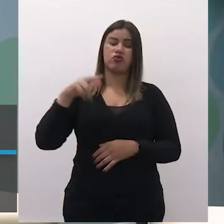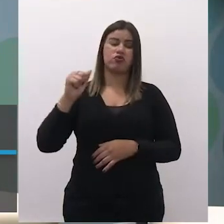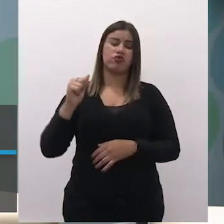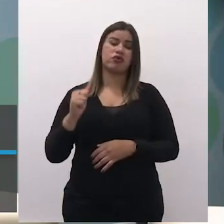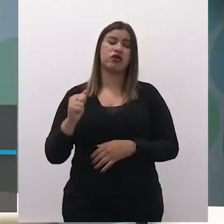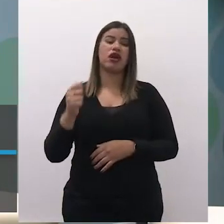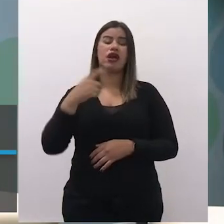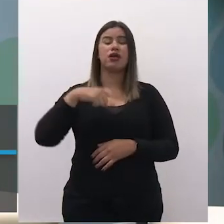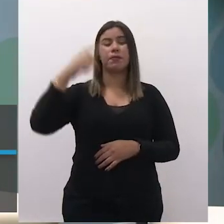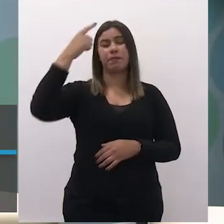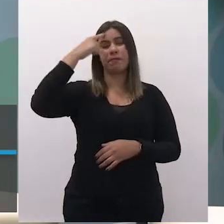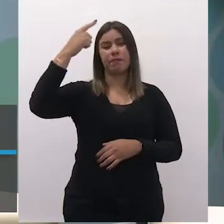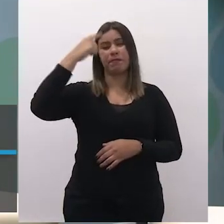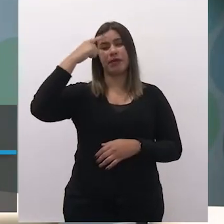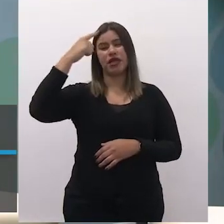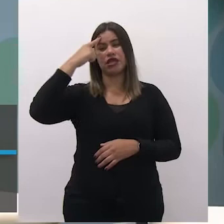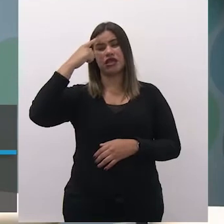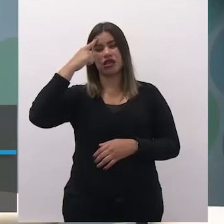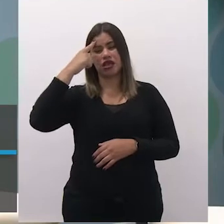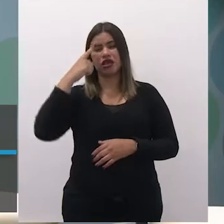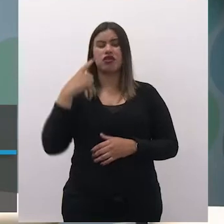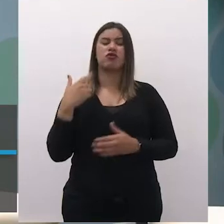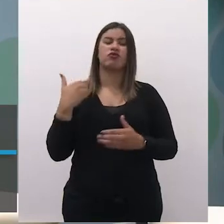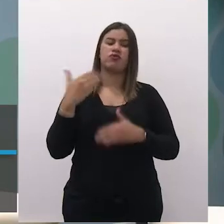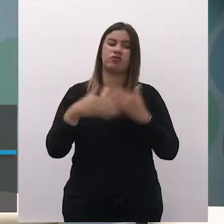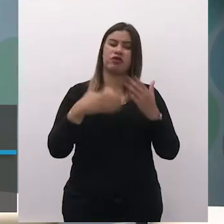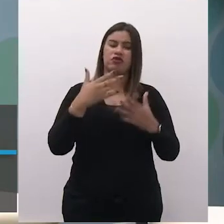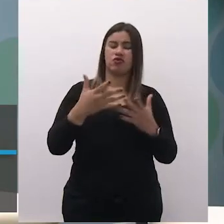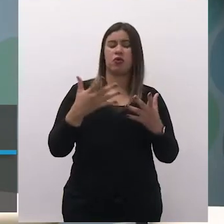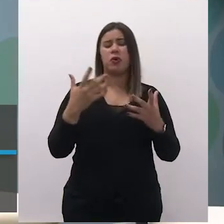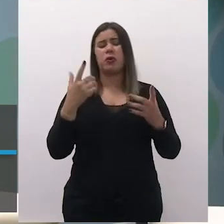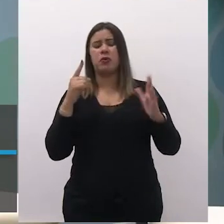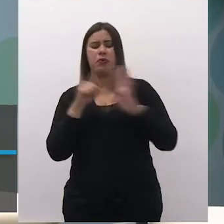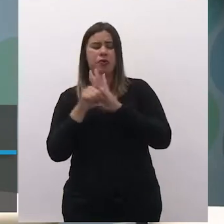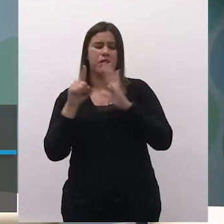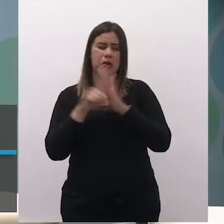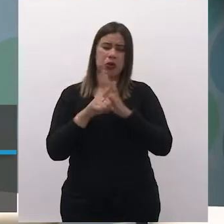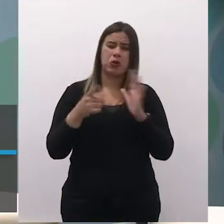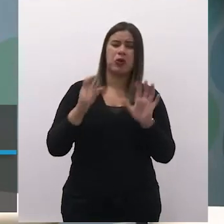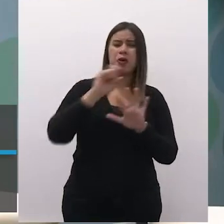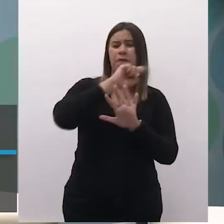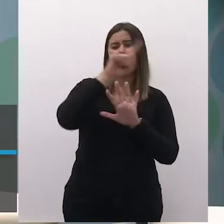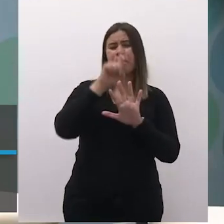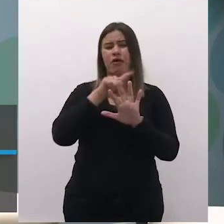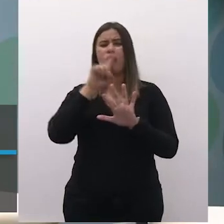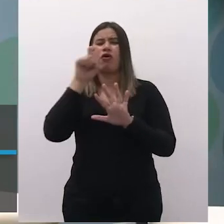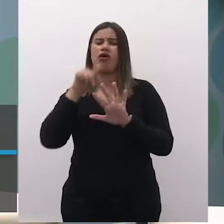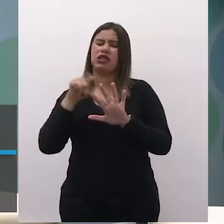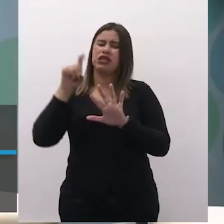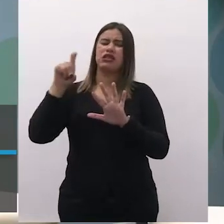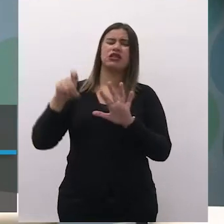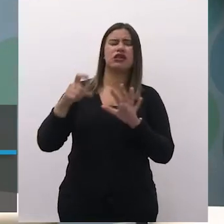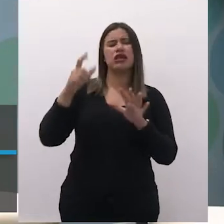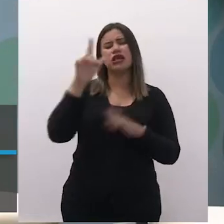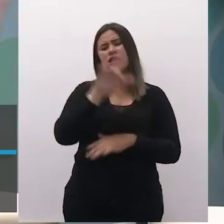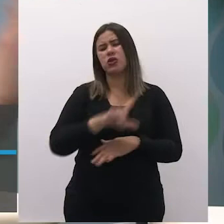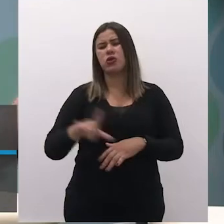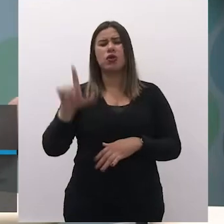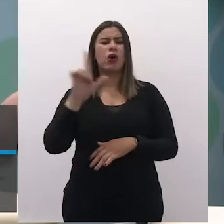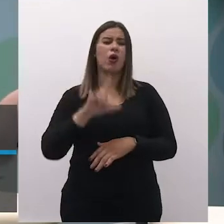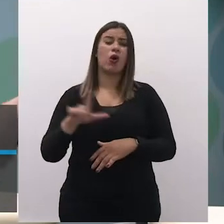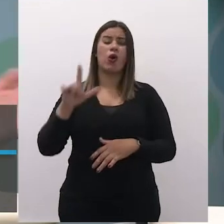pensando em formações, em dúvidas, em incertezas, em hipóteses, em lógica, pensamento lógico